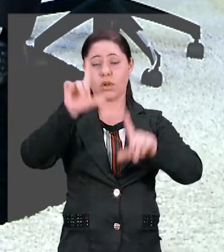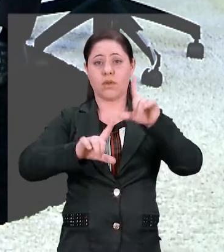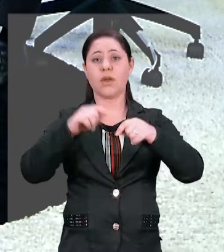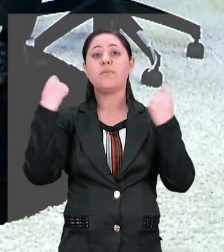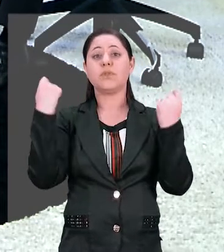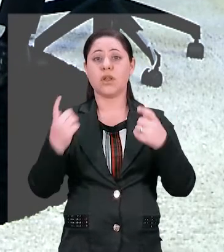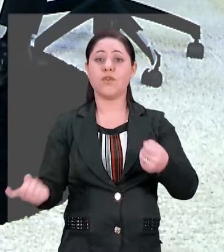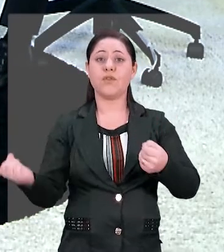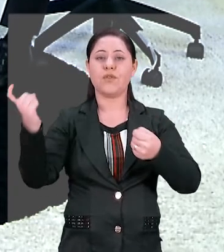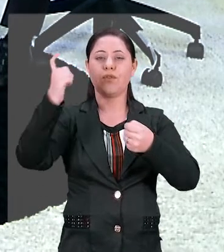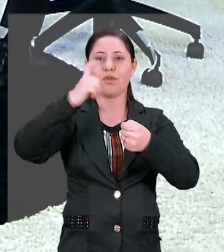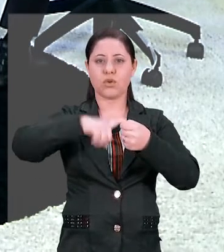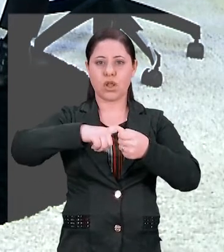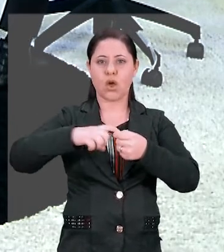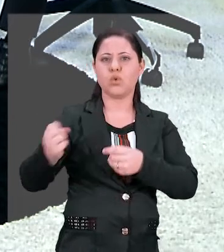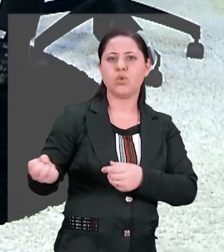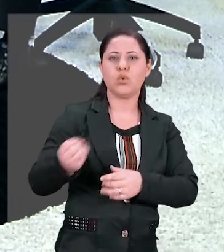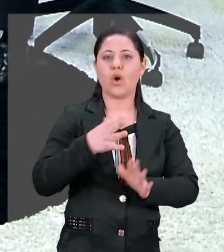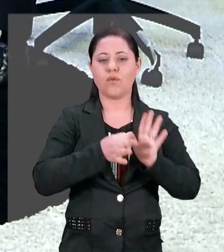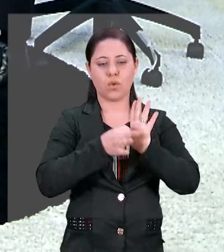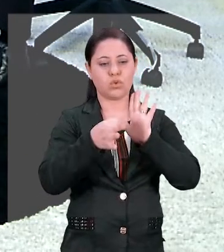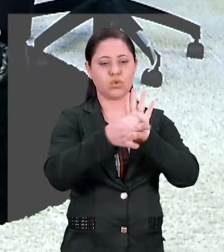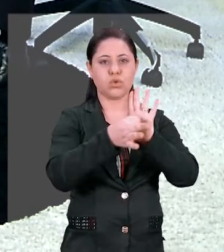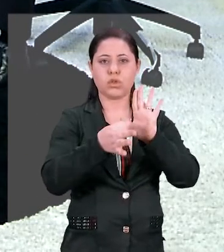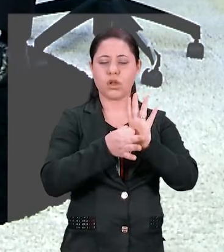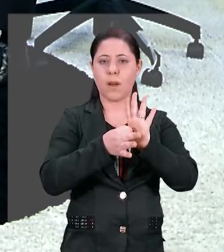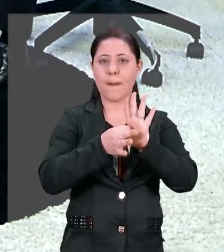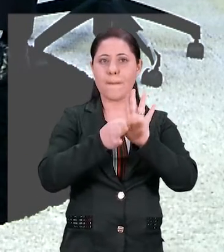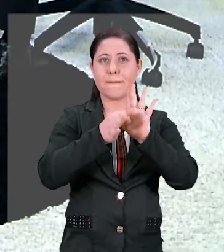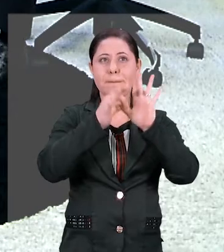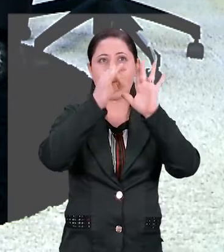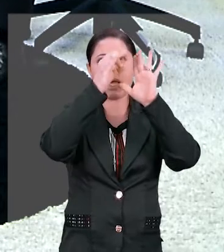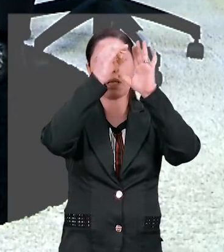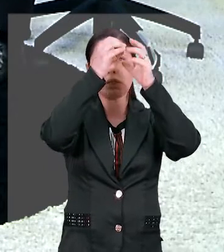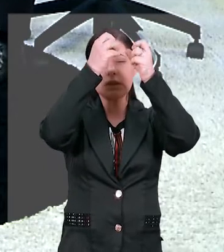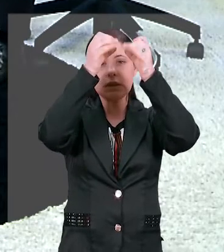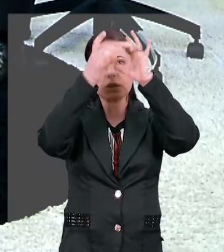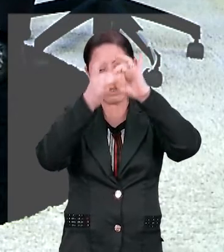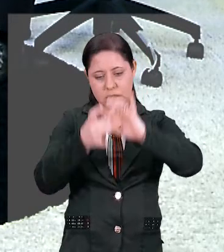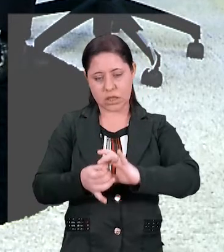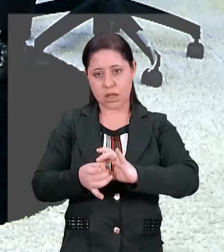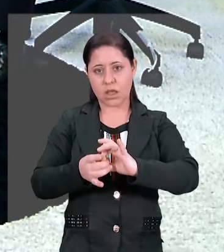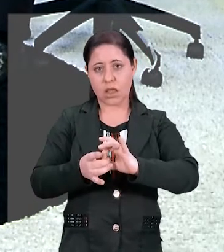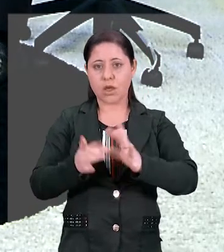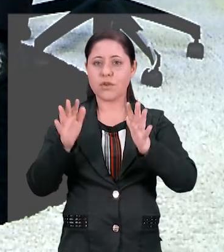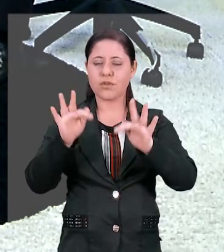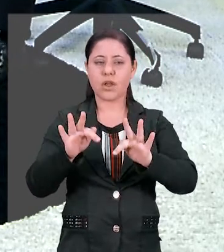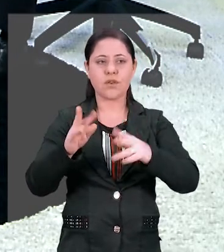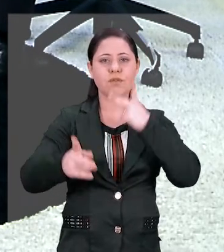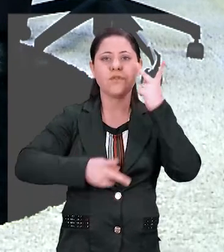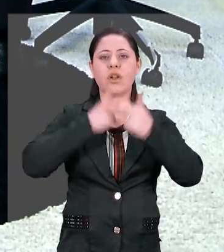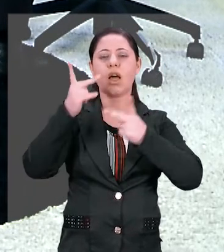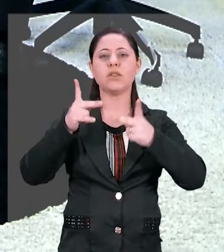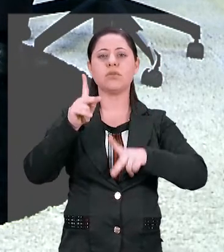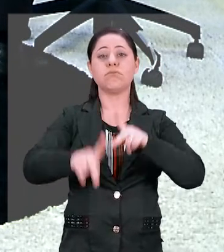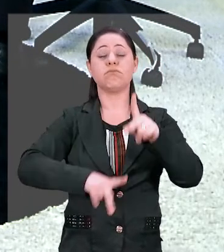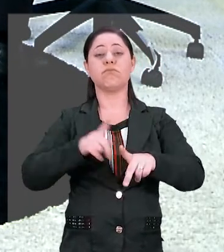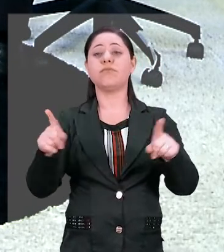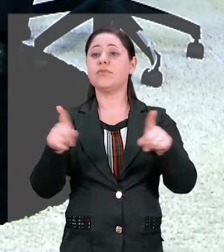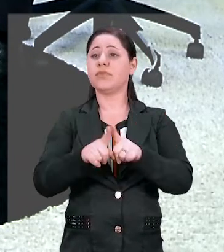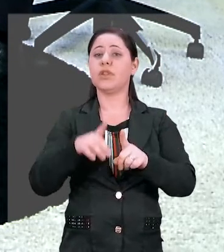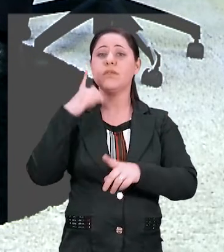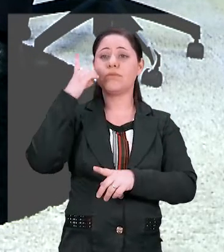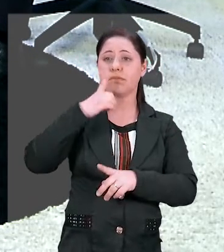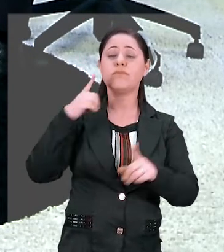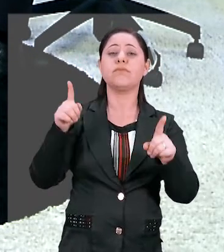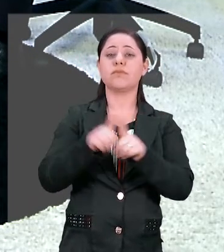fazer novas considerações para outros detalhes. Eu gostaria que o senhor, nas considerações finais, falasse ao nosso público e o senhor, nas considerações finais, falasse